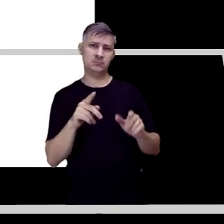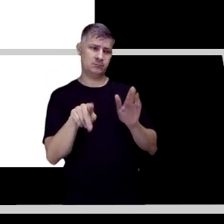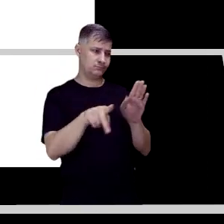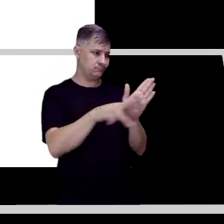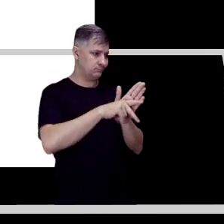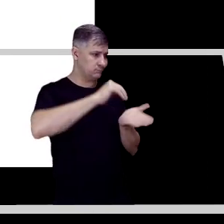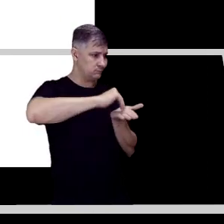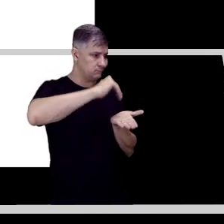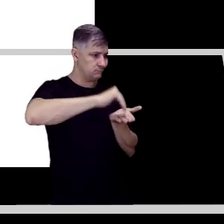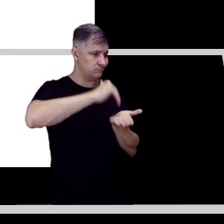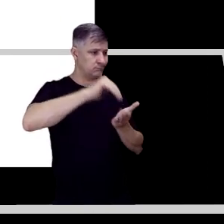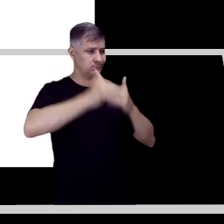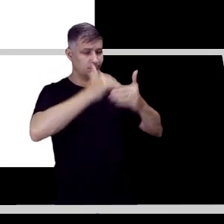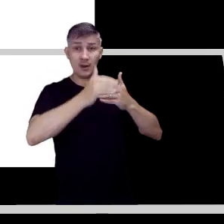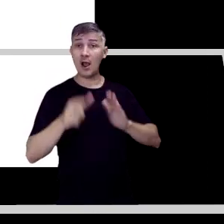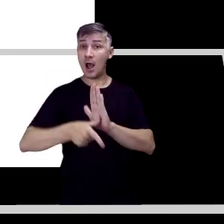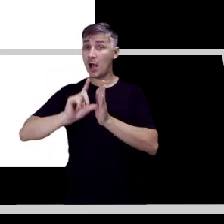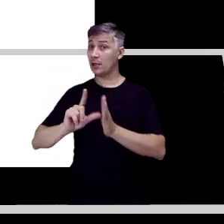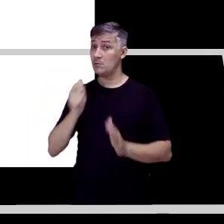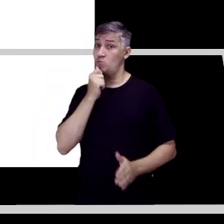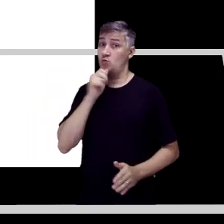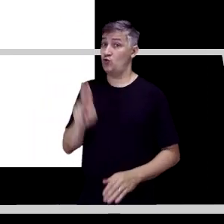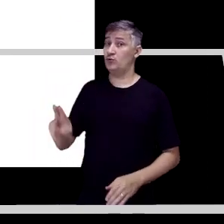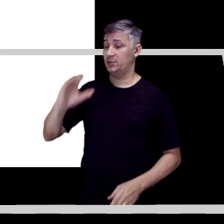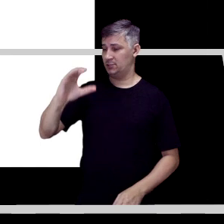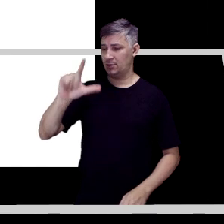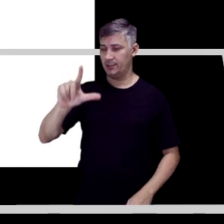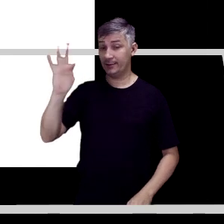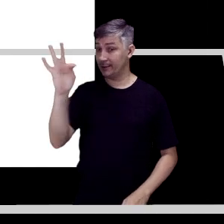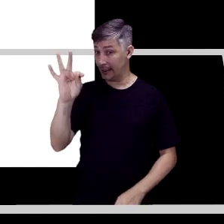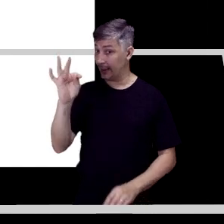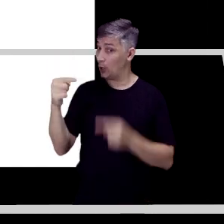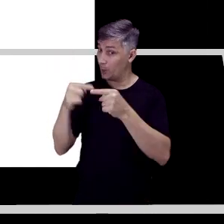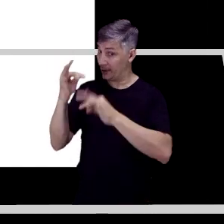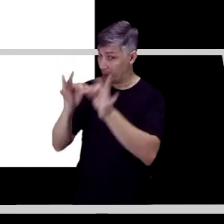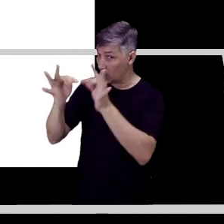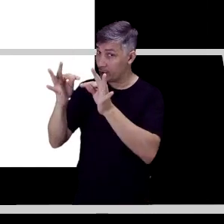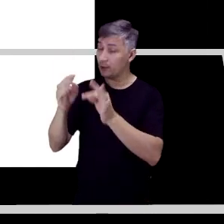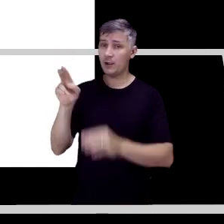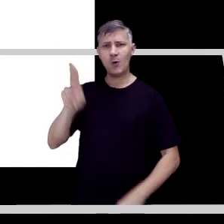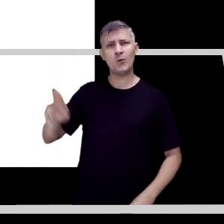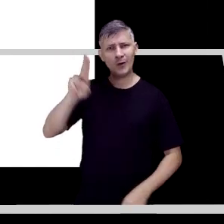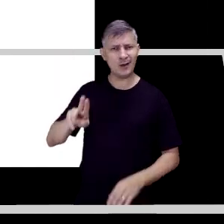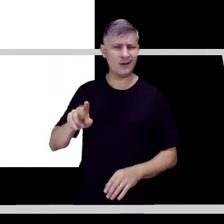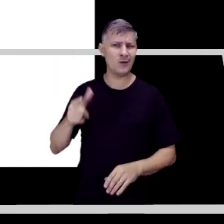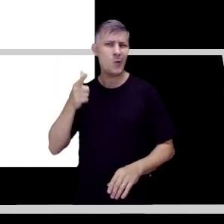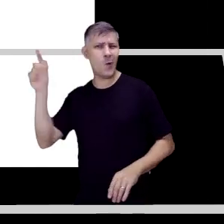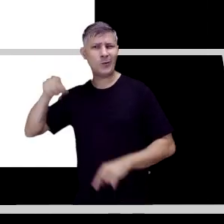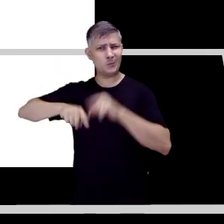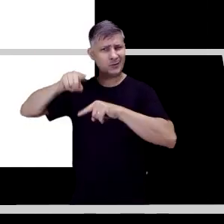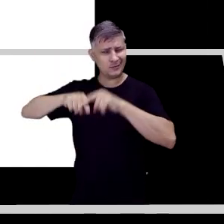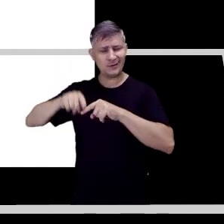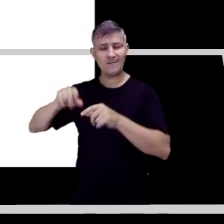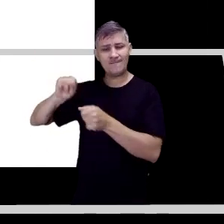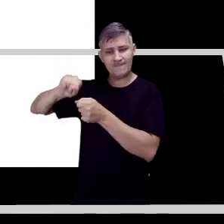desenvolvido pelo próprio escritório, que nessa época nem se usava o CLT ainda, como tecnologia. Ele foi construído de steel